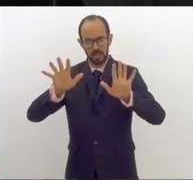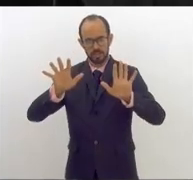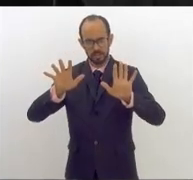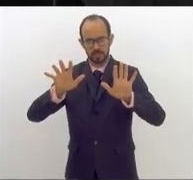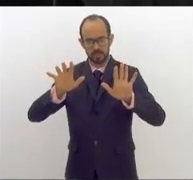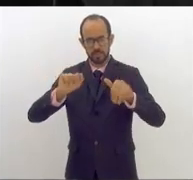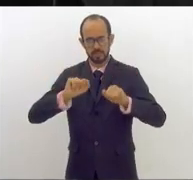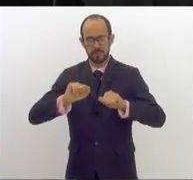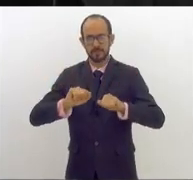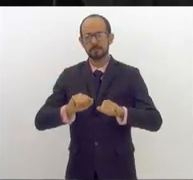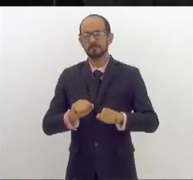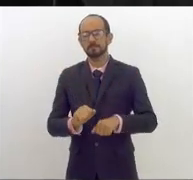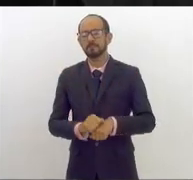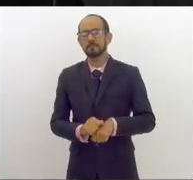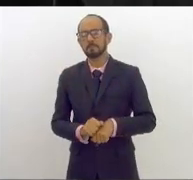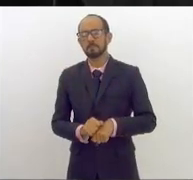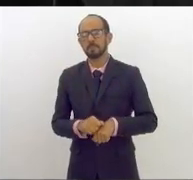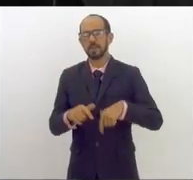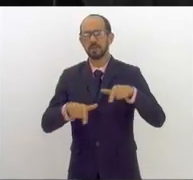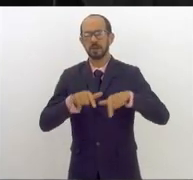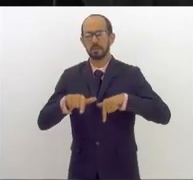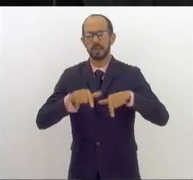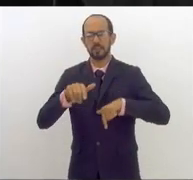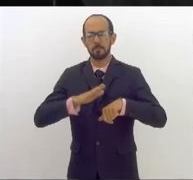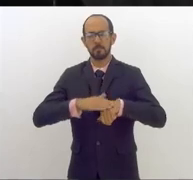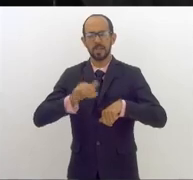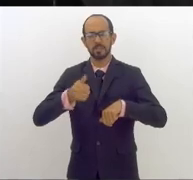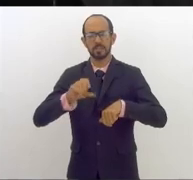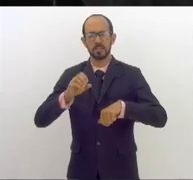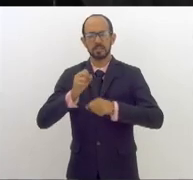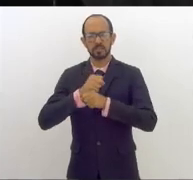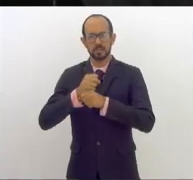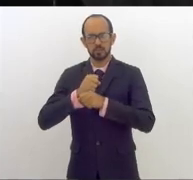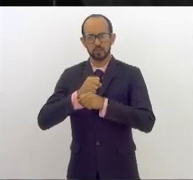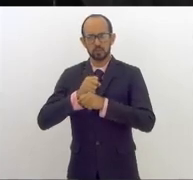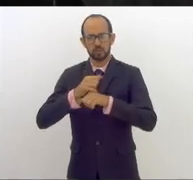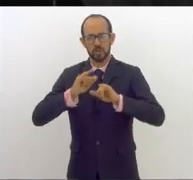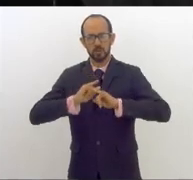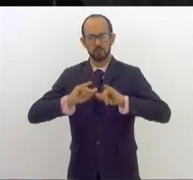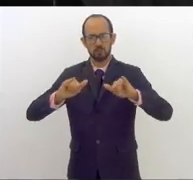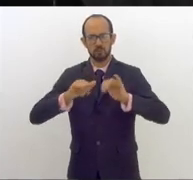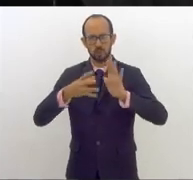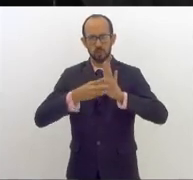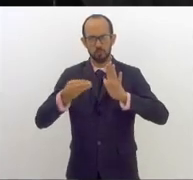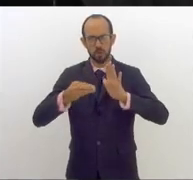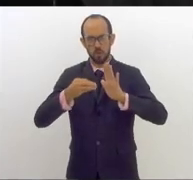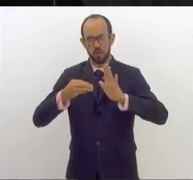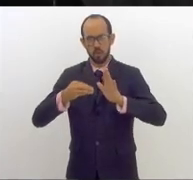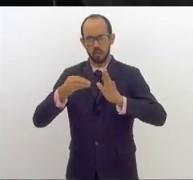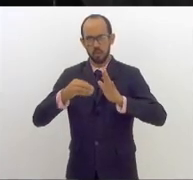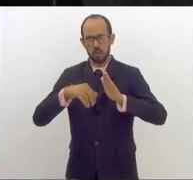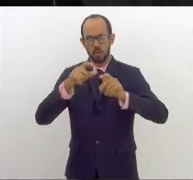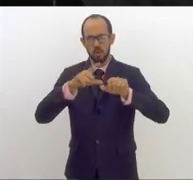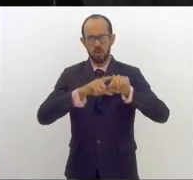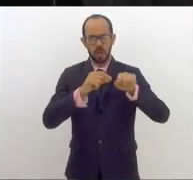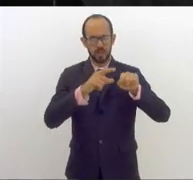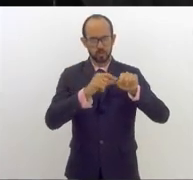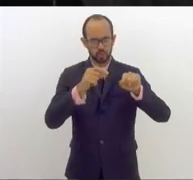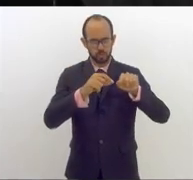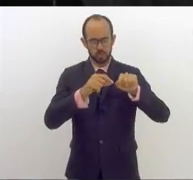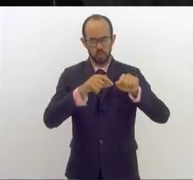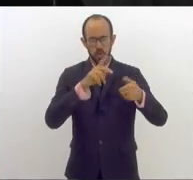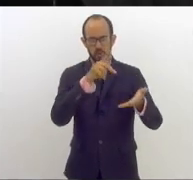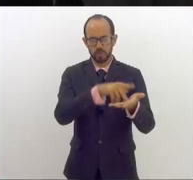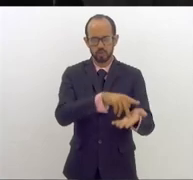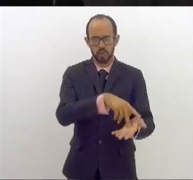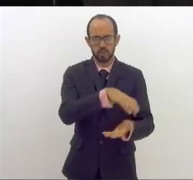o Projeto memórias reveladas onde ele trabalhava mais de 10 anos e Ele publicou republicou um artigo Originalmente publicado no site é